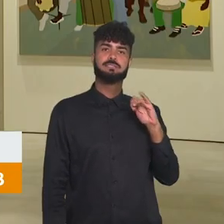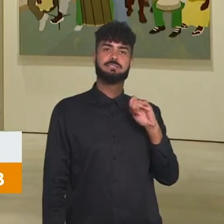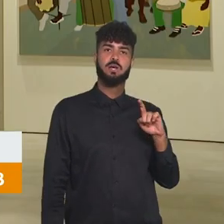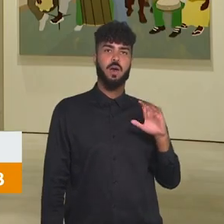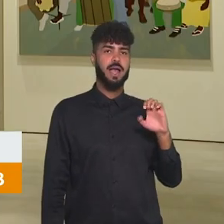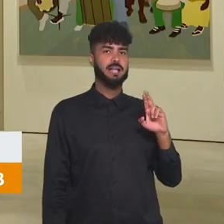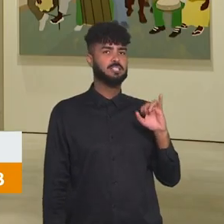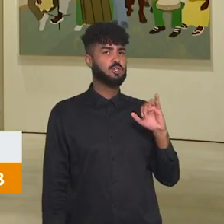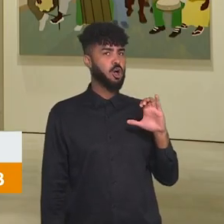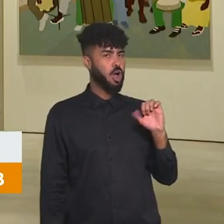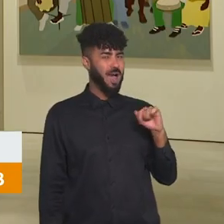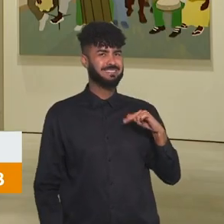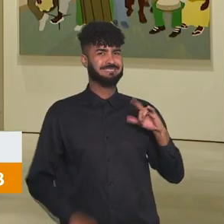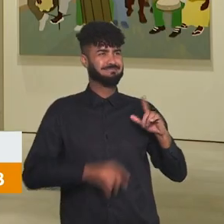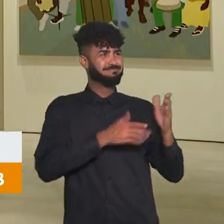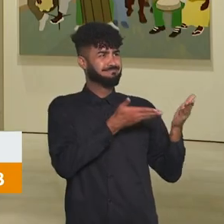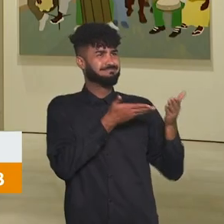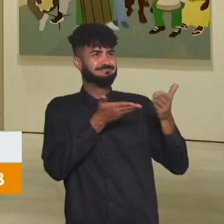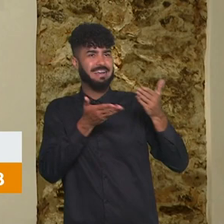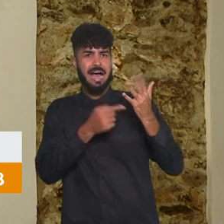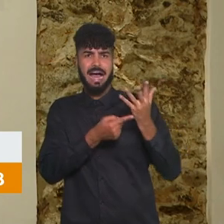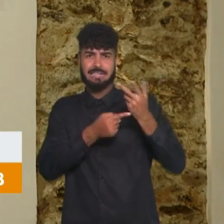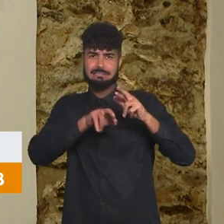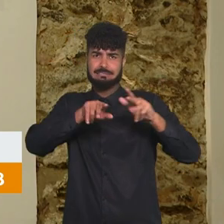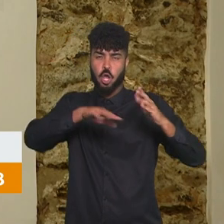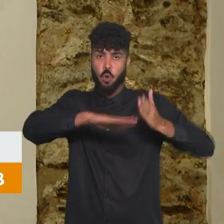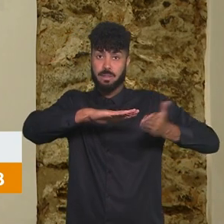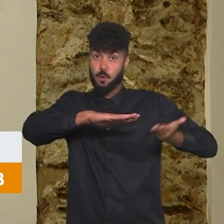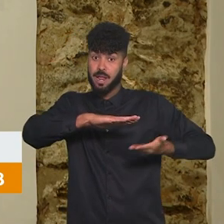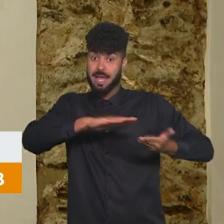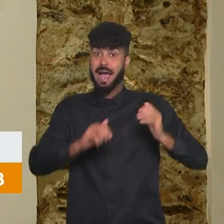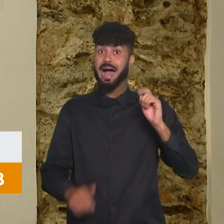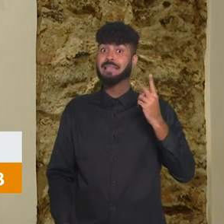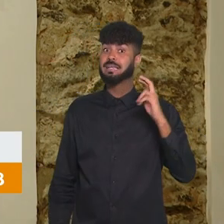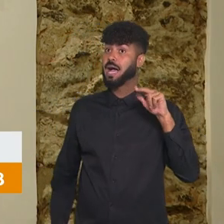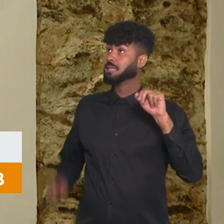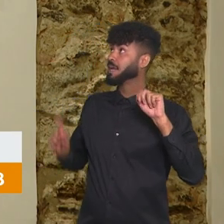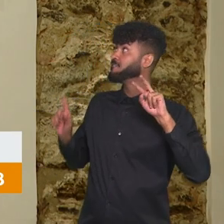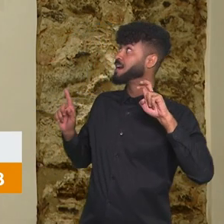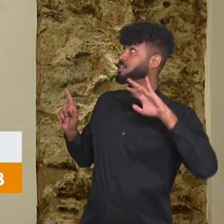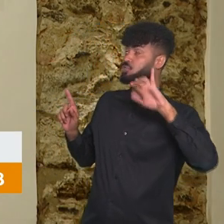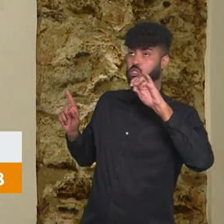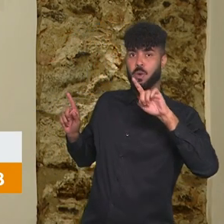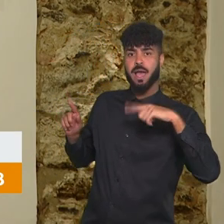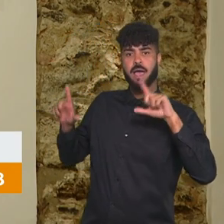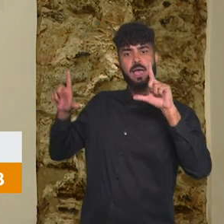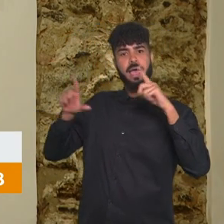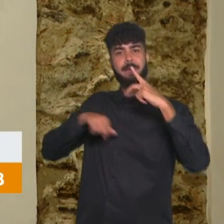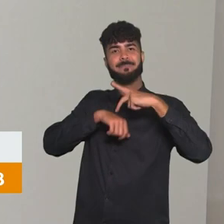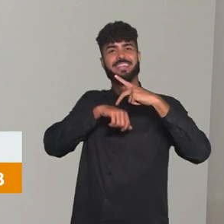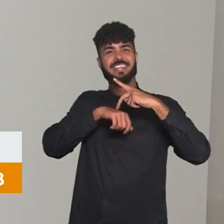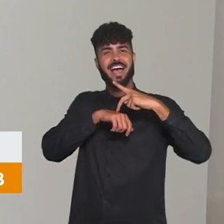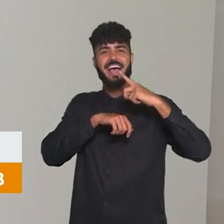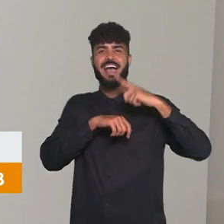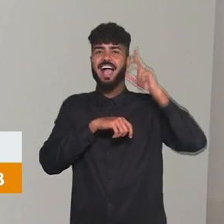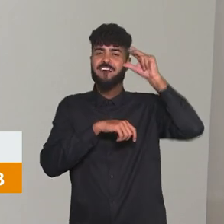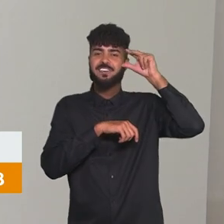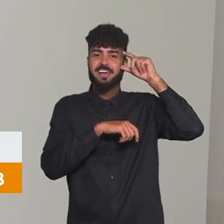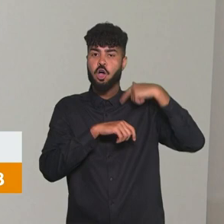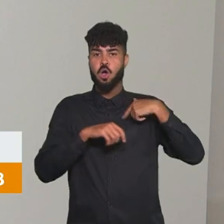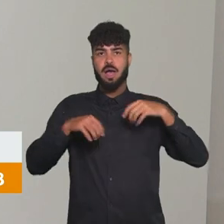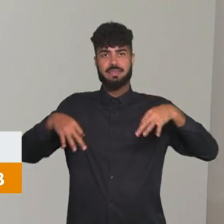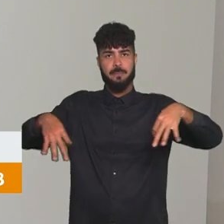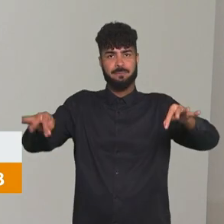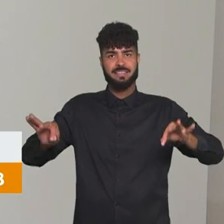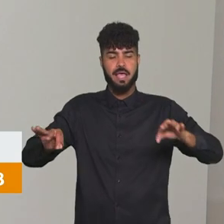de diferentes artistas contemporâneos, como o de Adriana Varejão, que nessa obra retrata a Pedra da Gávea, ou essa tapeçaria